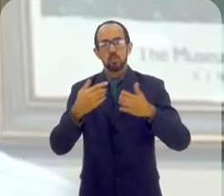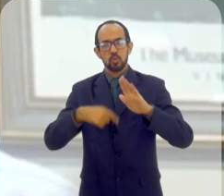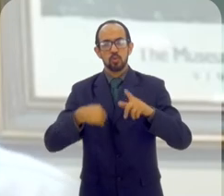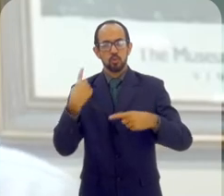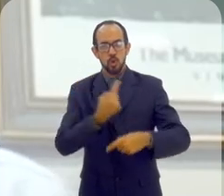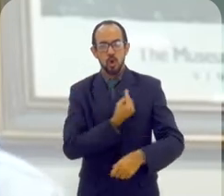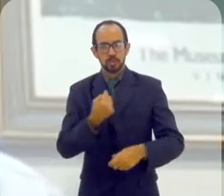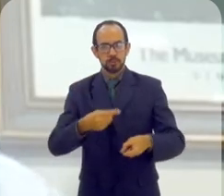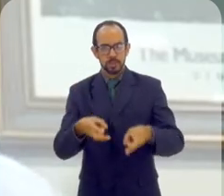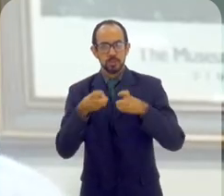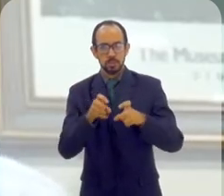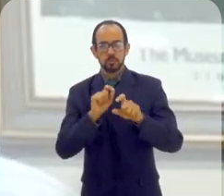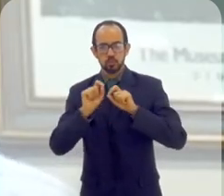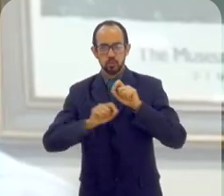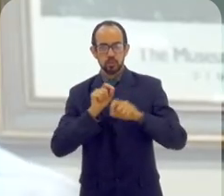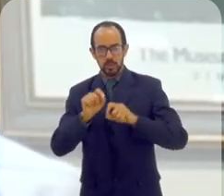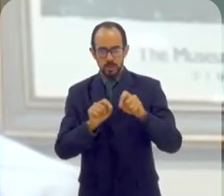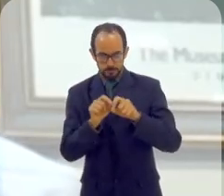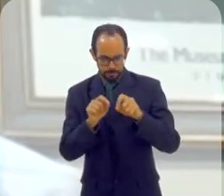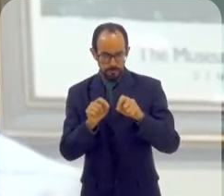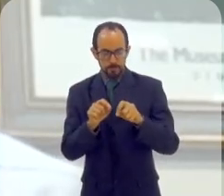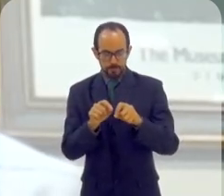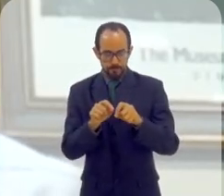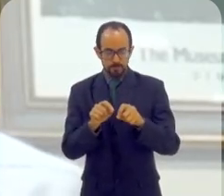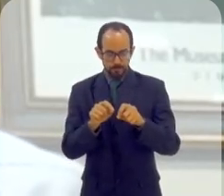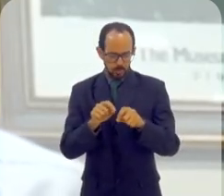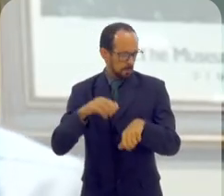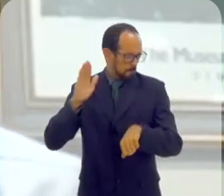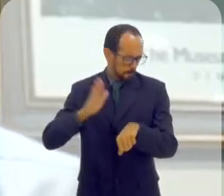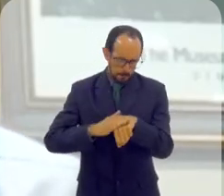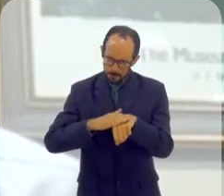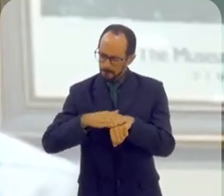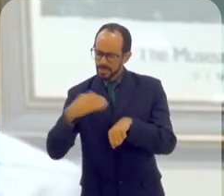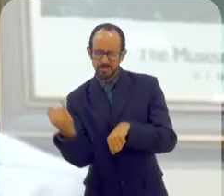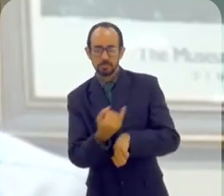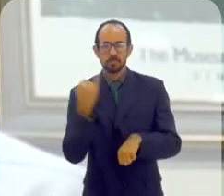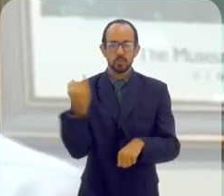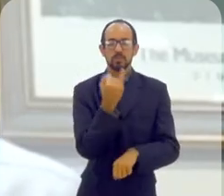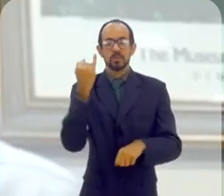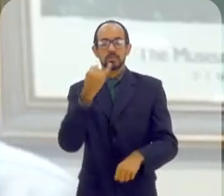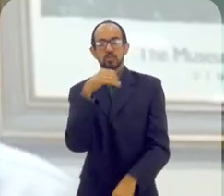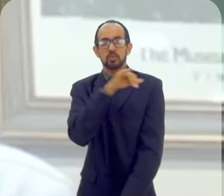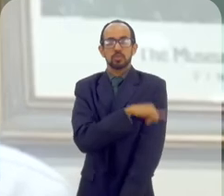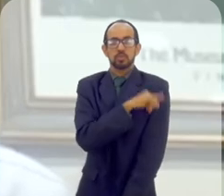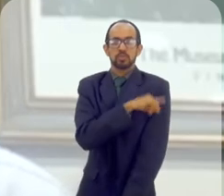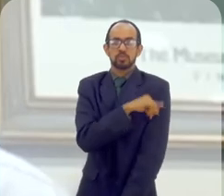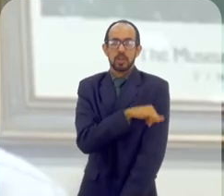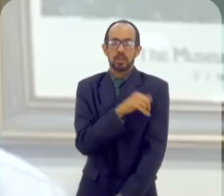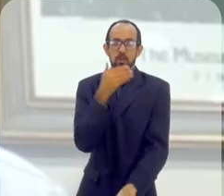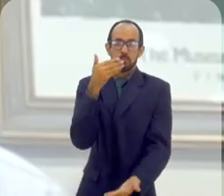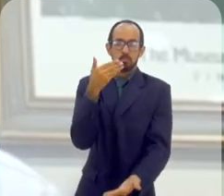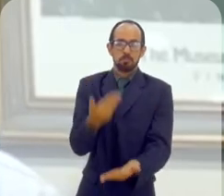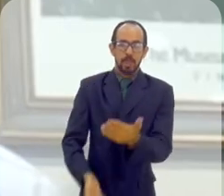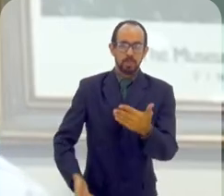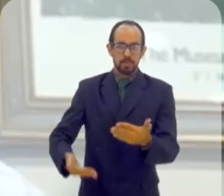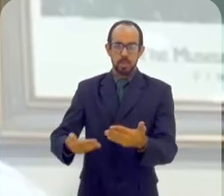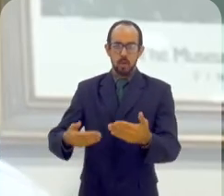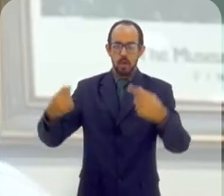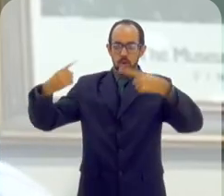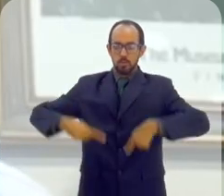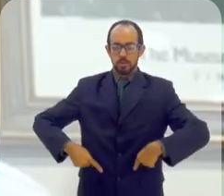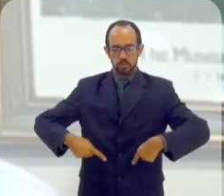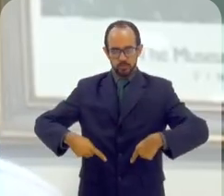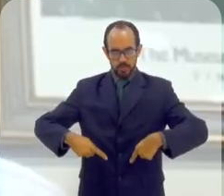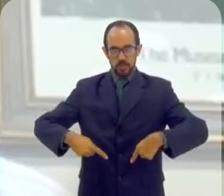nós detectamos que uma das coisas mais importantes é que o Rio de Janeiro tinha perdido a